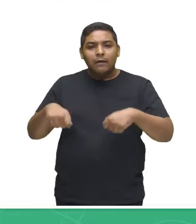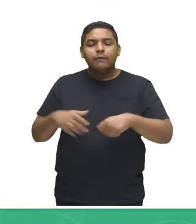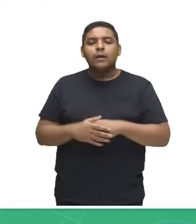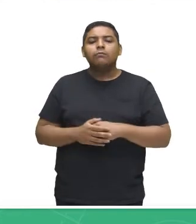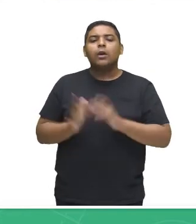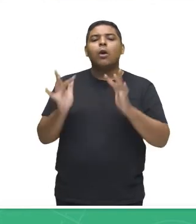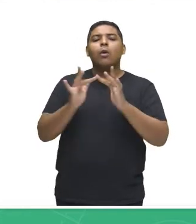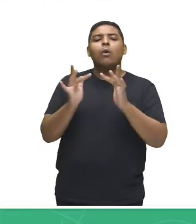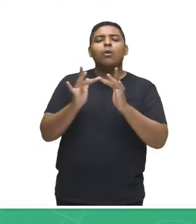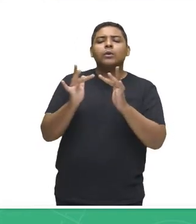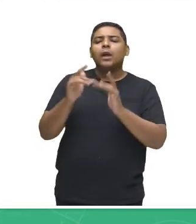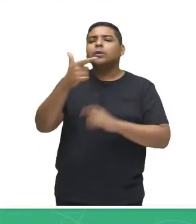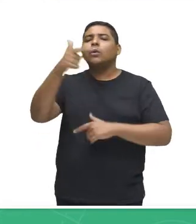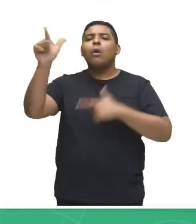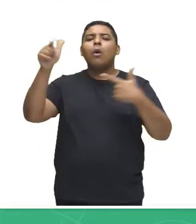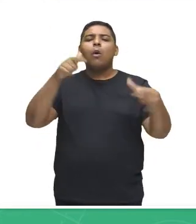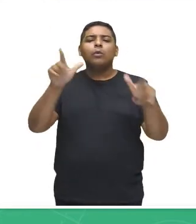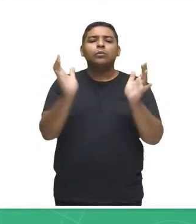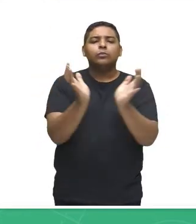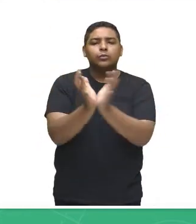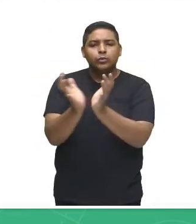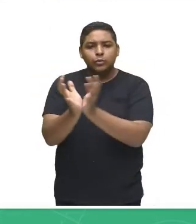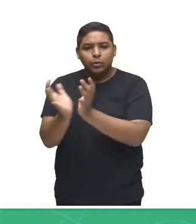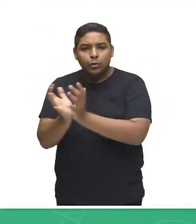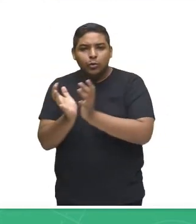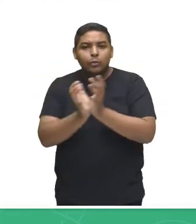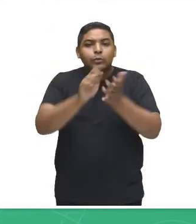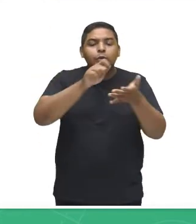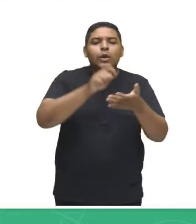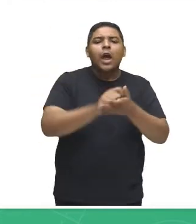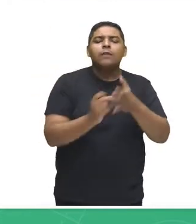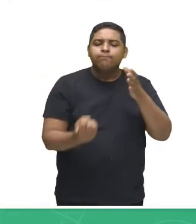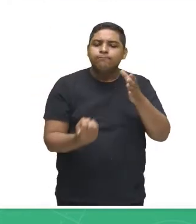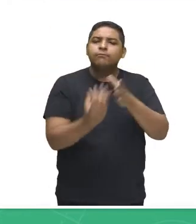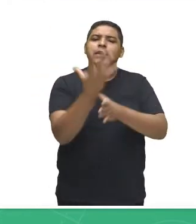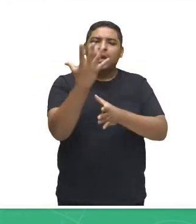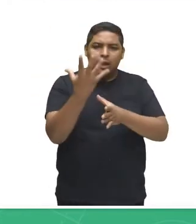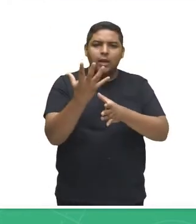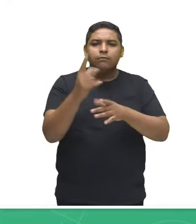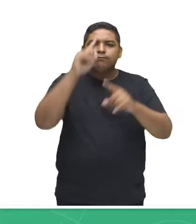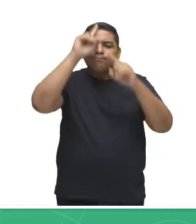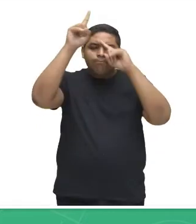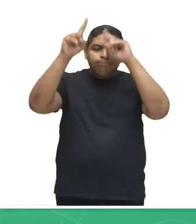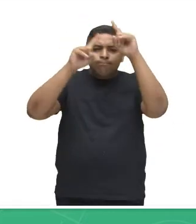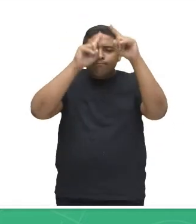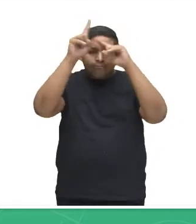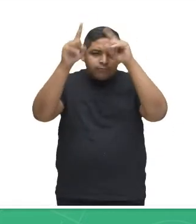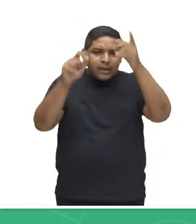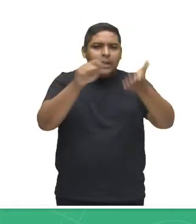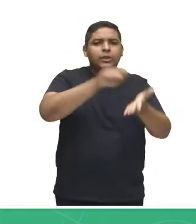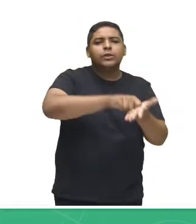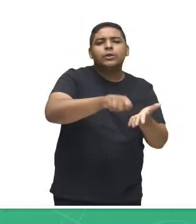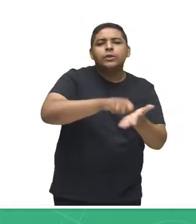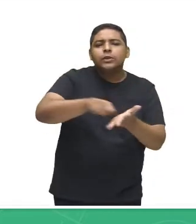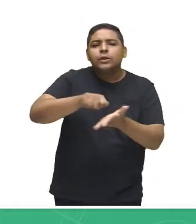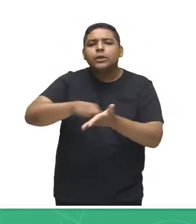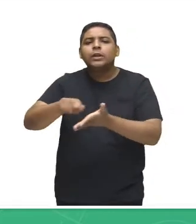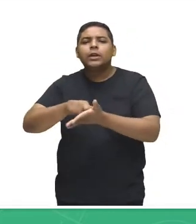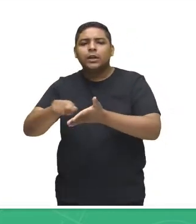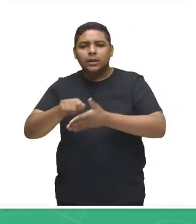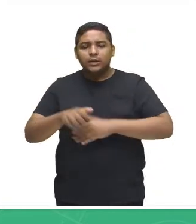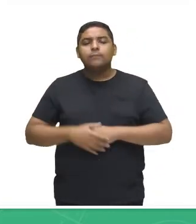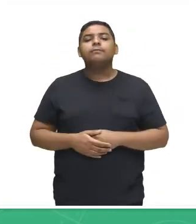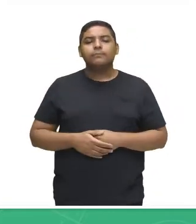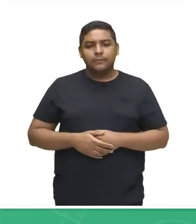eles criam uma escrita que era para facilitar essa comunicação comercial. Geralmente a imagem estava associada a um